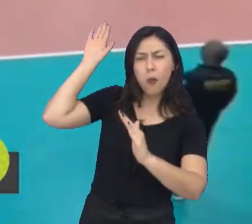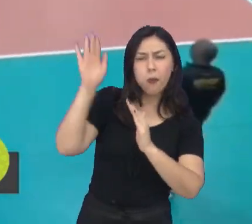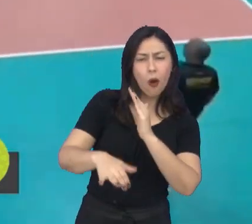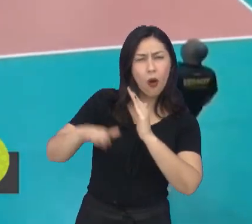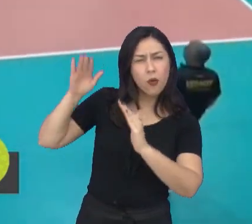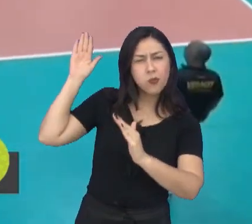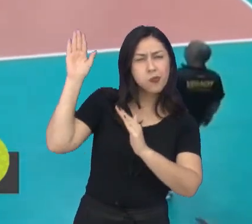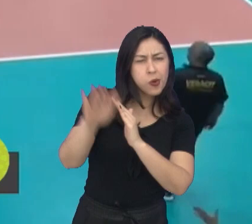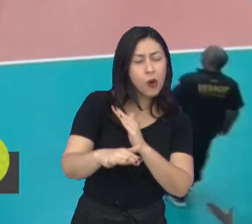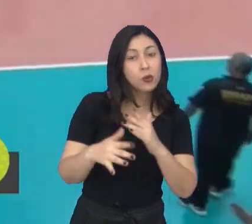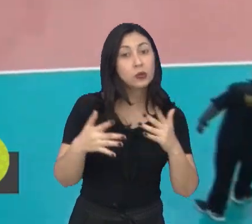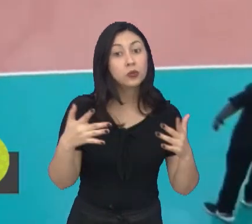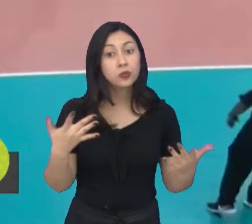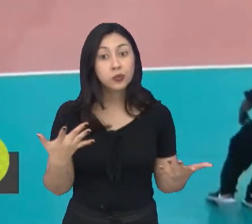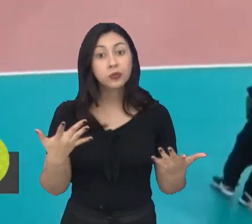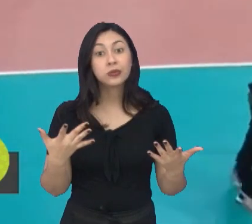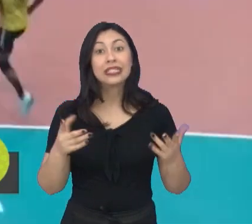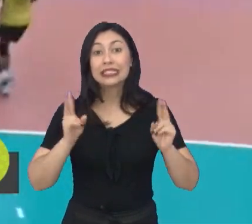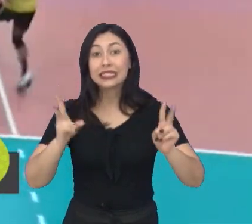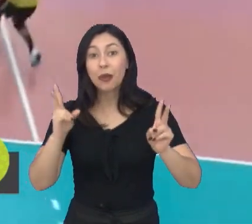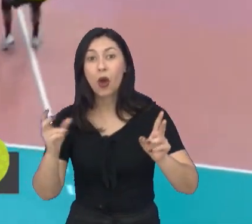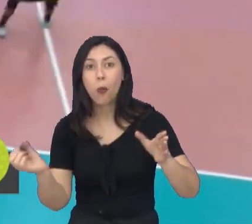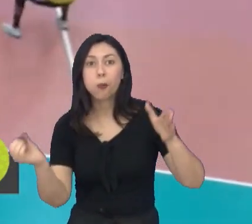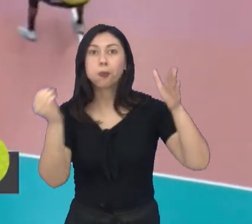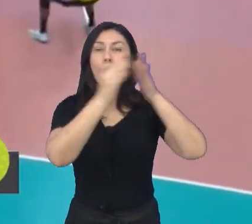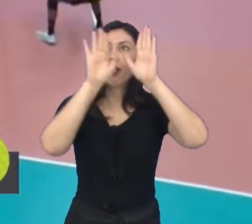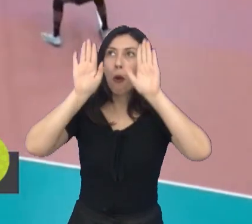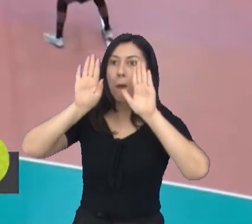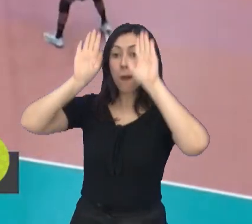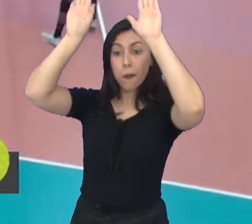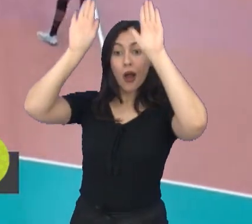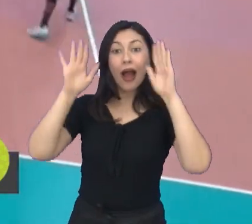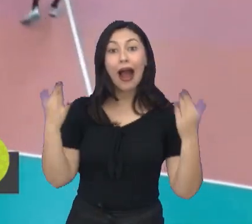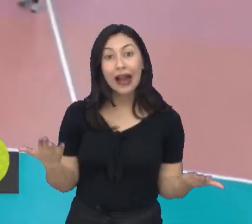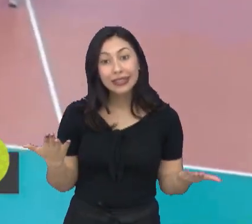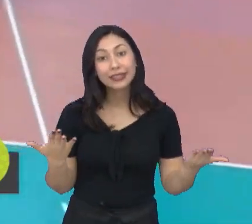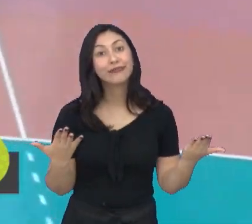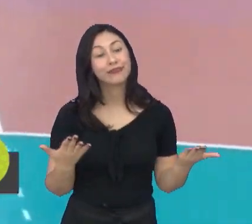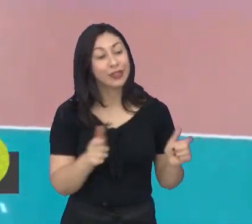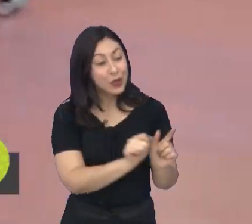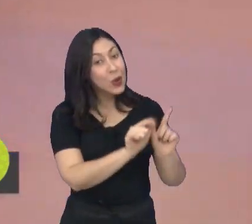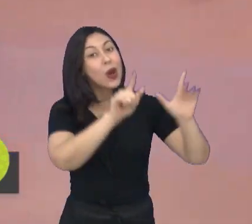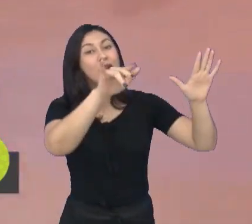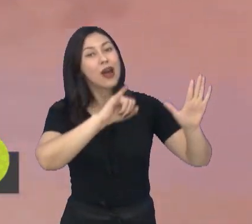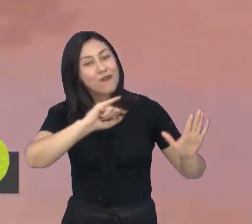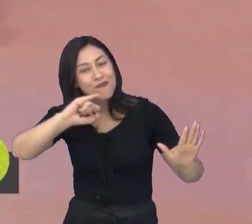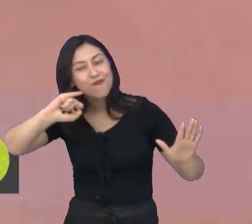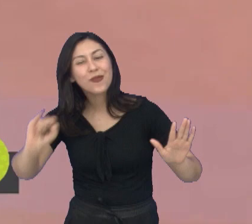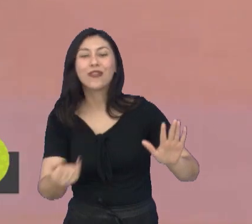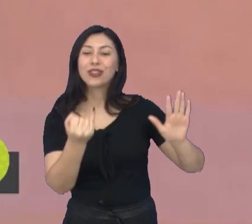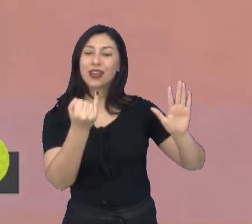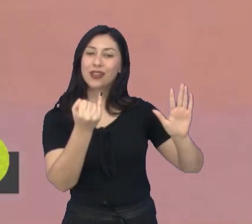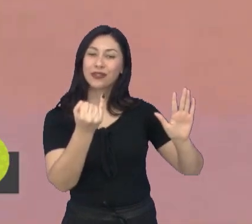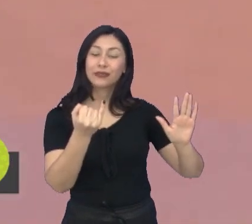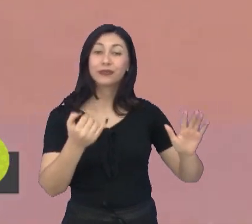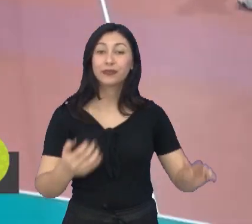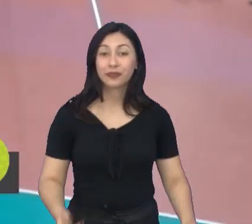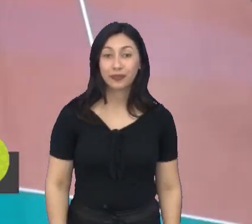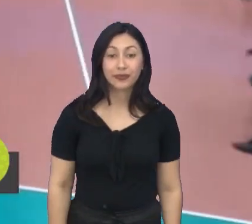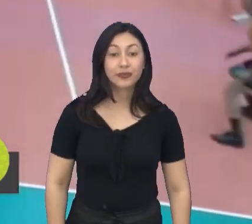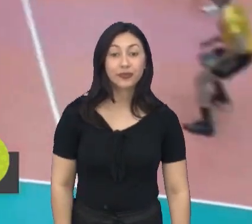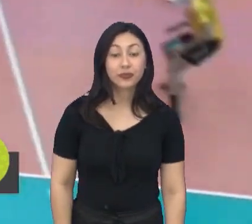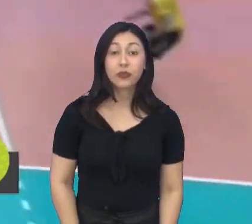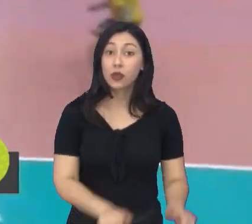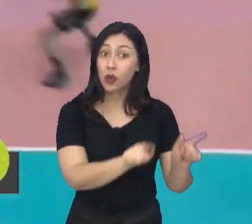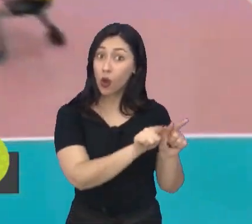joseense parava no paredão guarulhense. Já os amarelos exploravam o bloqueio laranja e azul. E